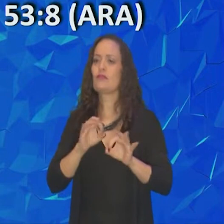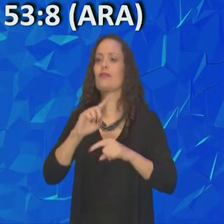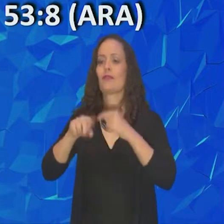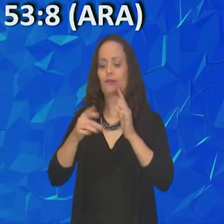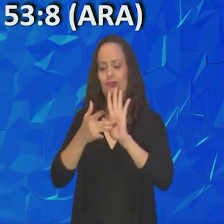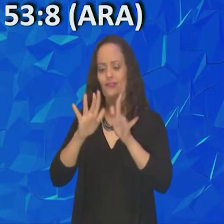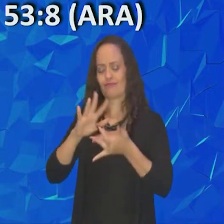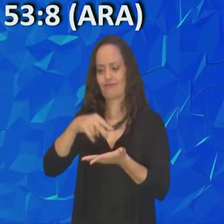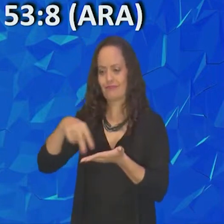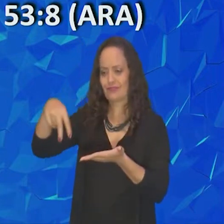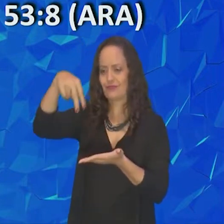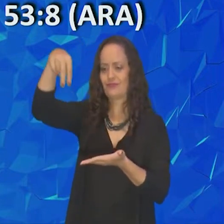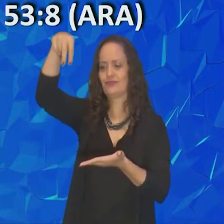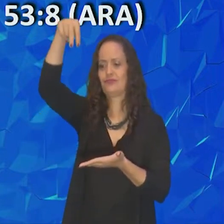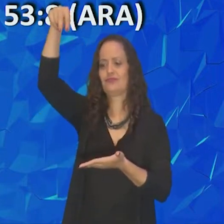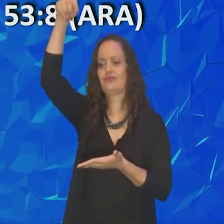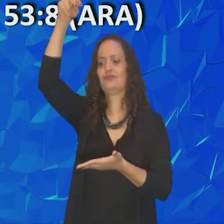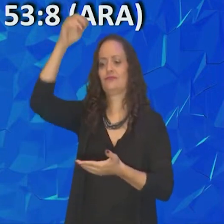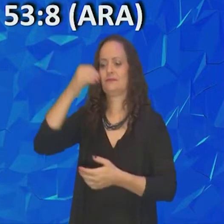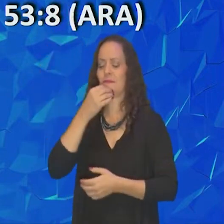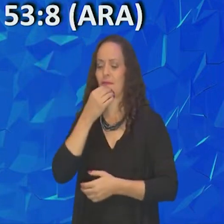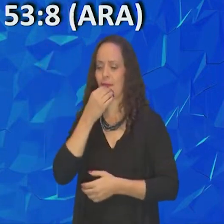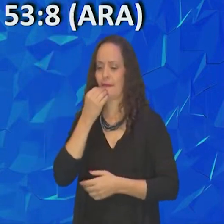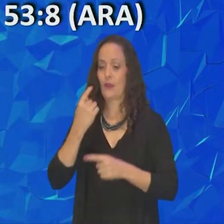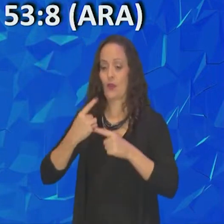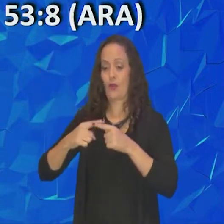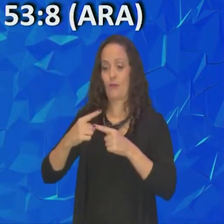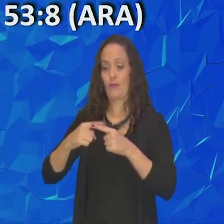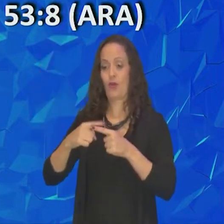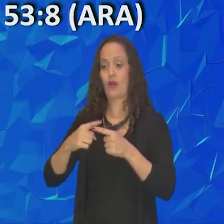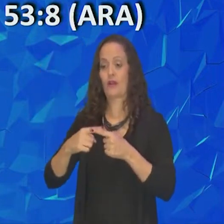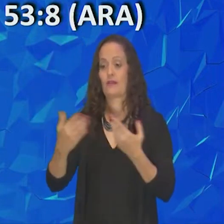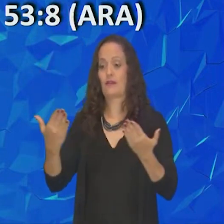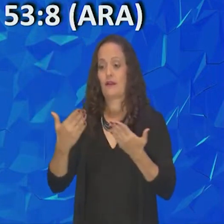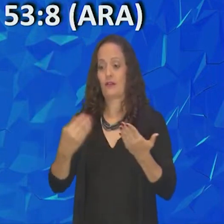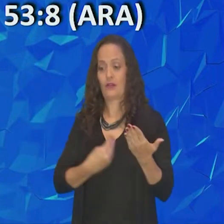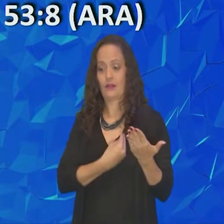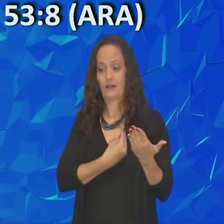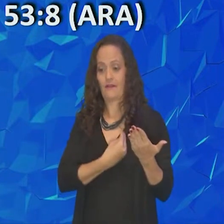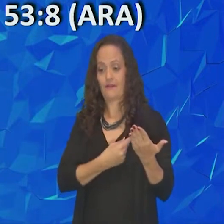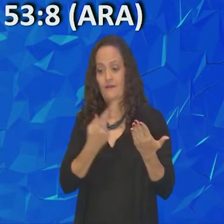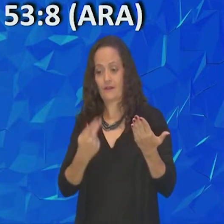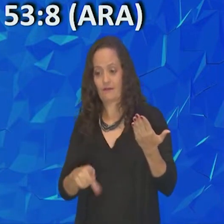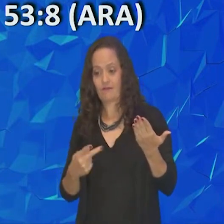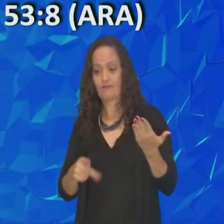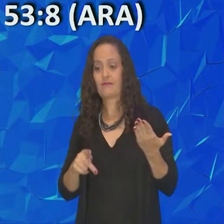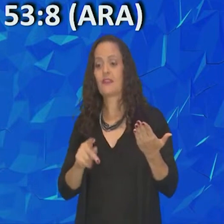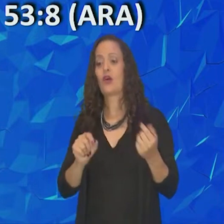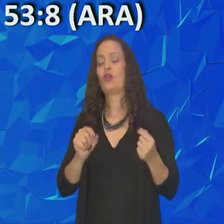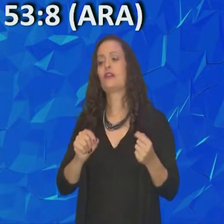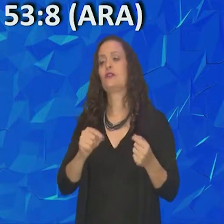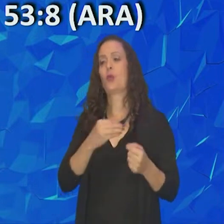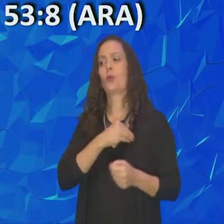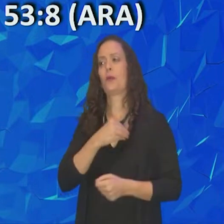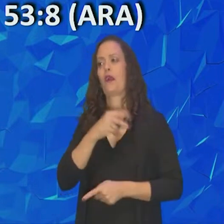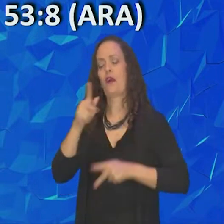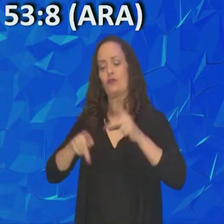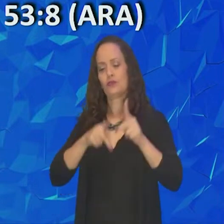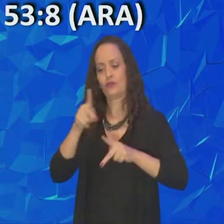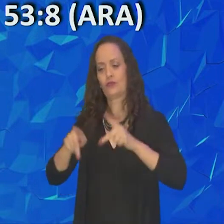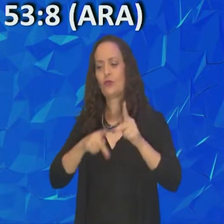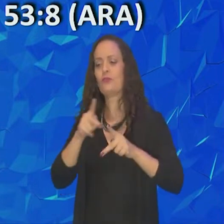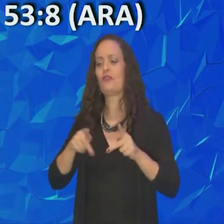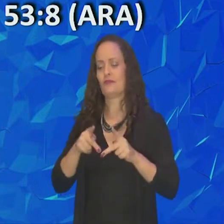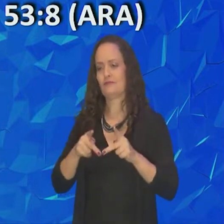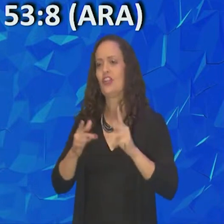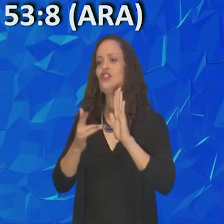de sua linhagem quem dela cogitou? Porquanto foi cortado da terra dos viventes, por causa da transgressão do meu povo,